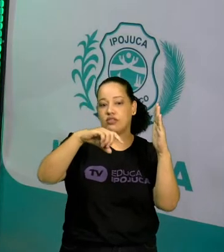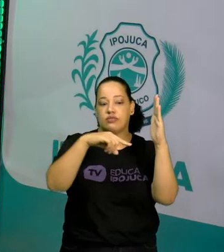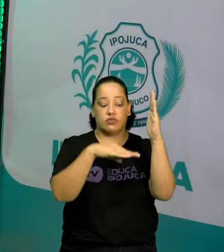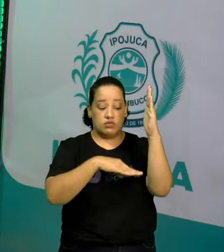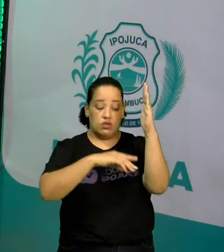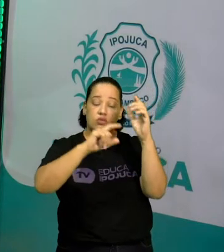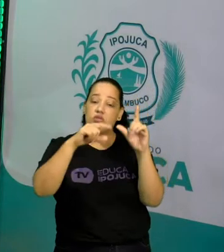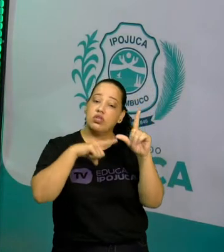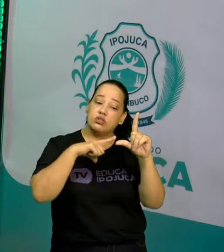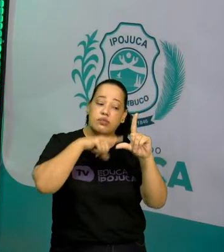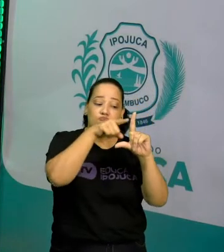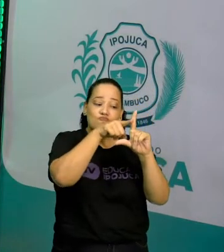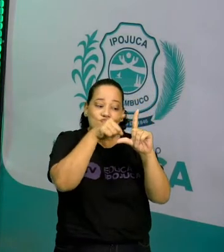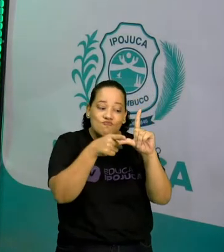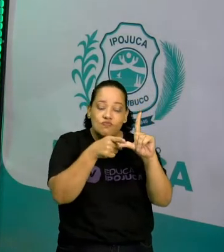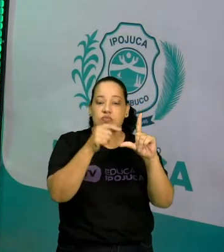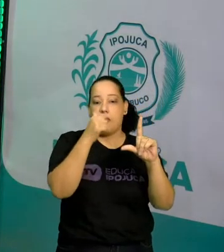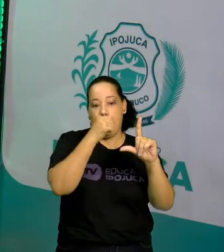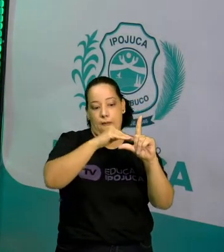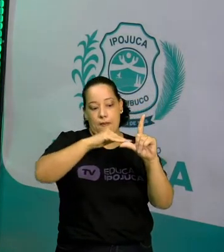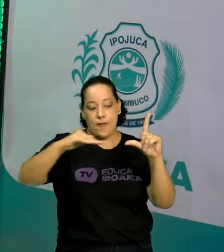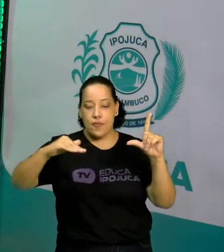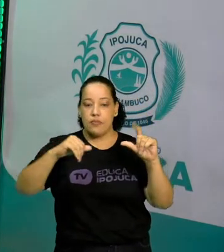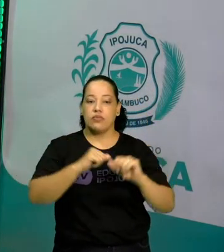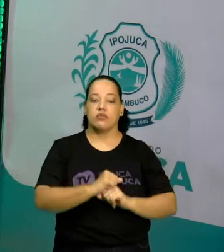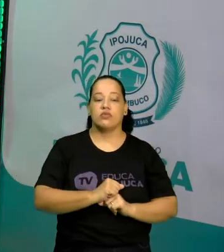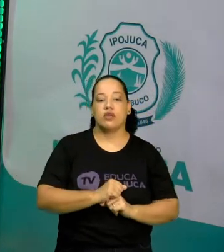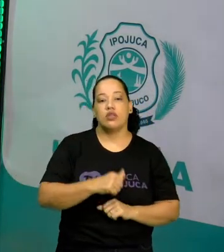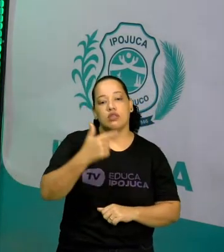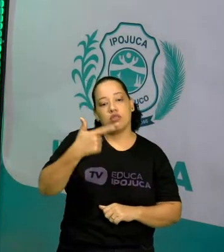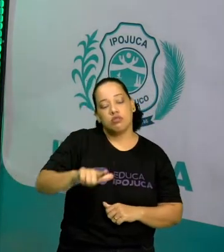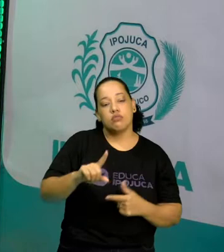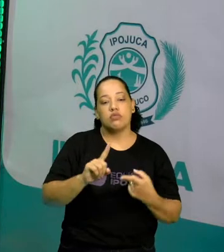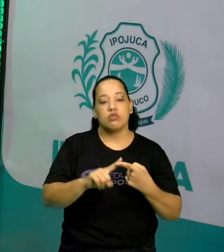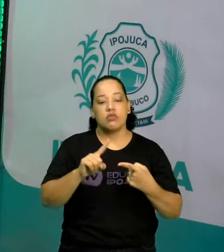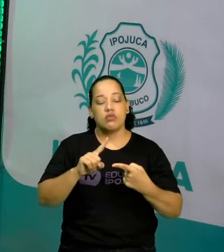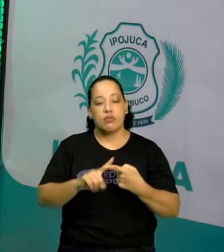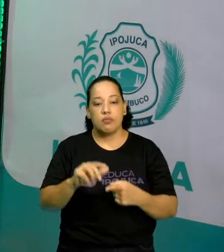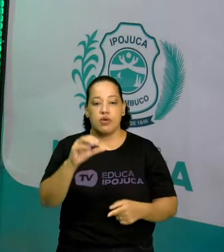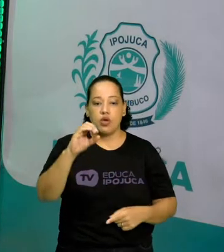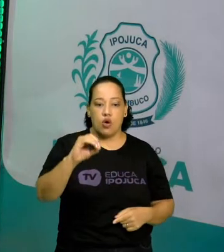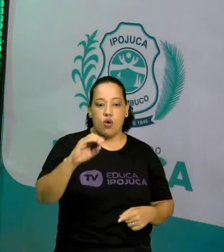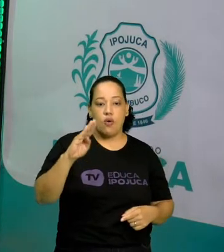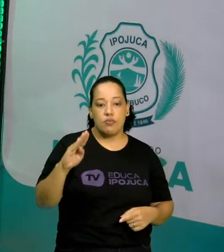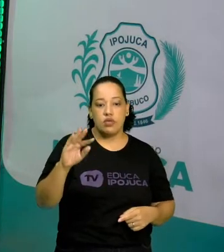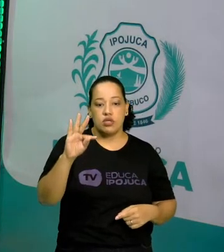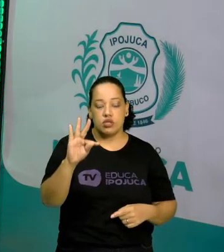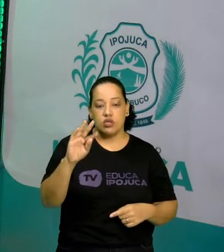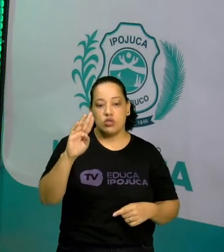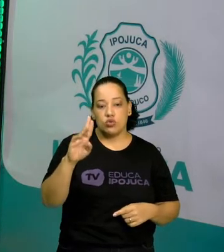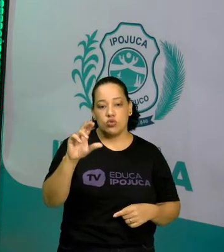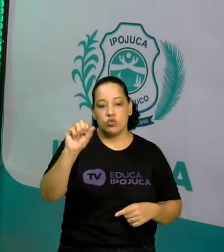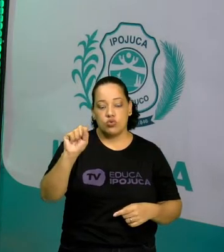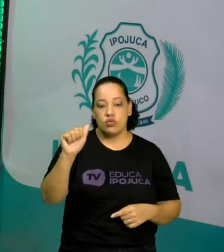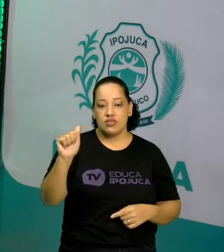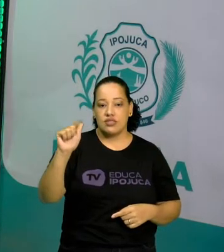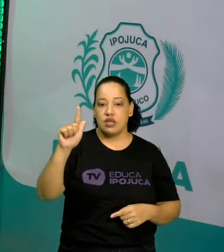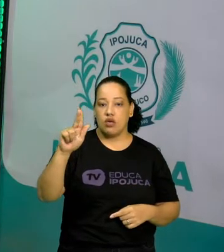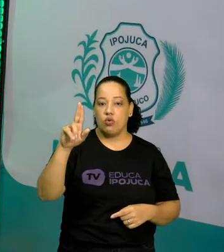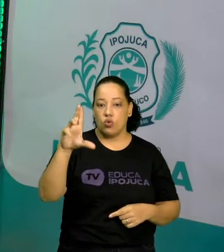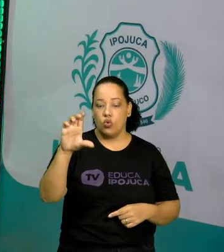O triângulo pode ser também obtusângulo. Obtusângulo vem da palavra obtuso.